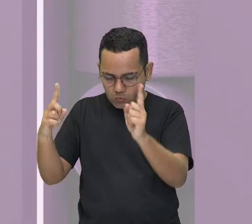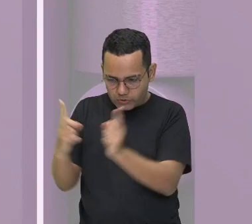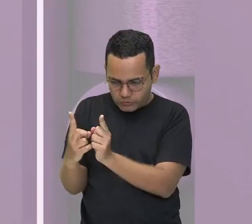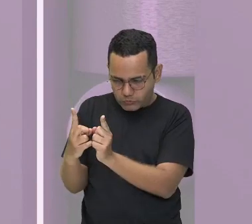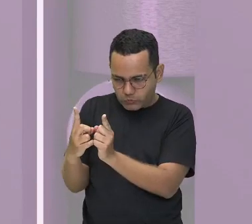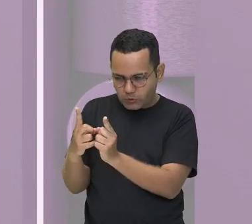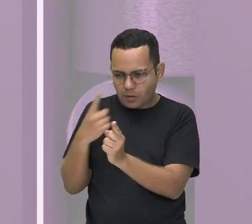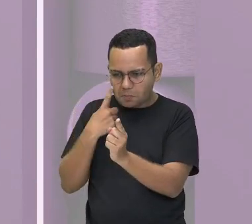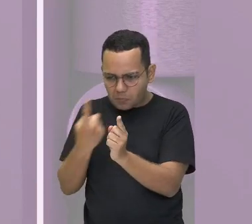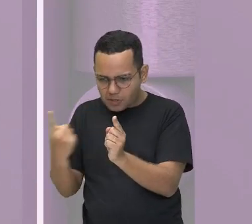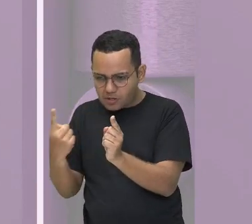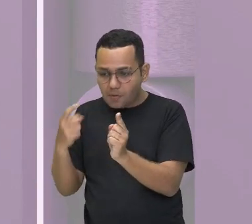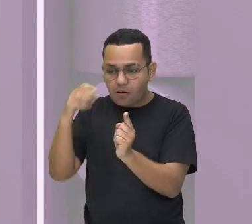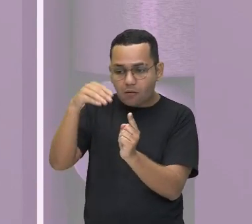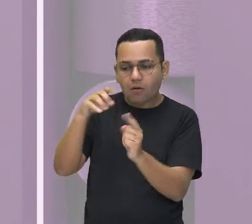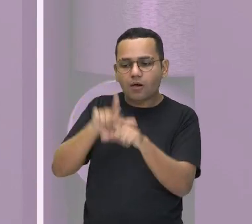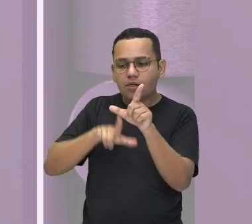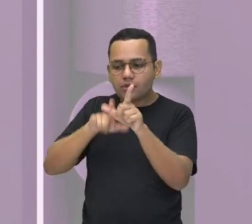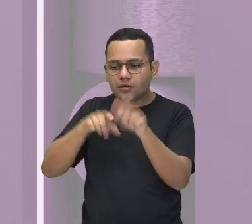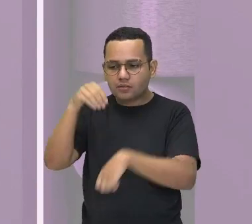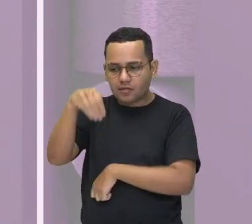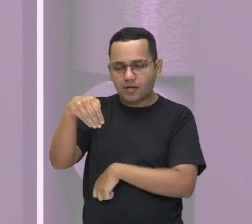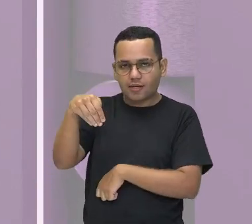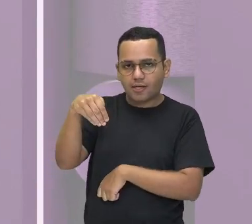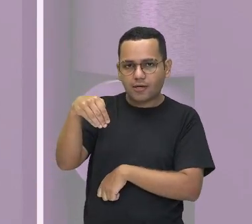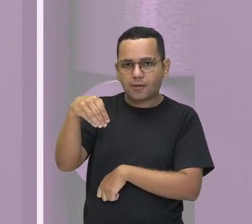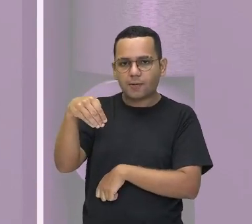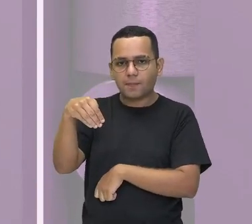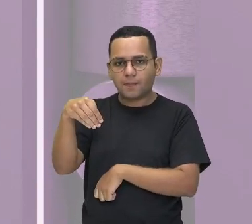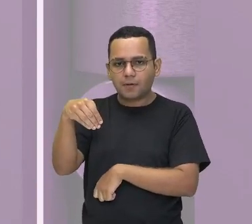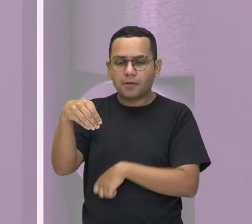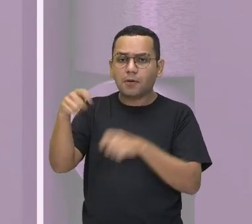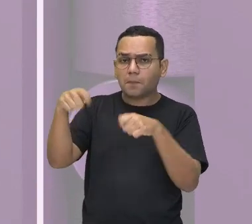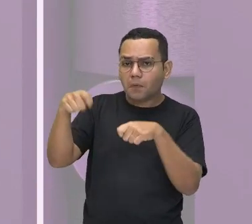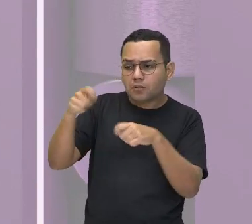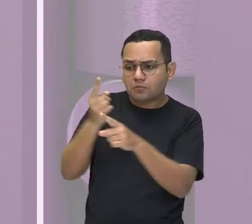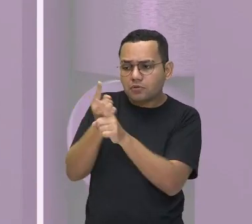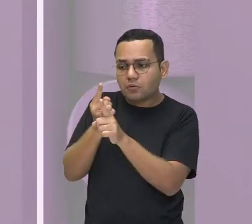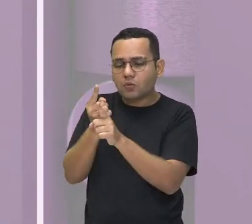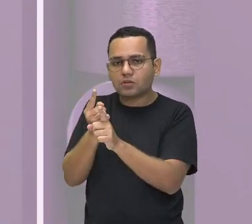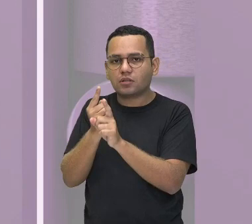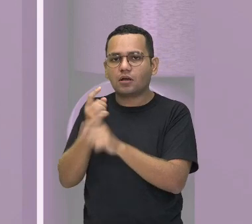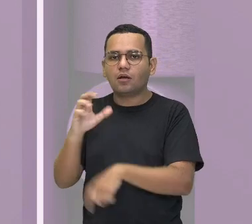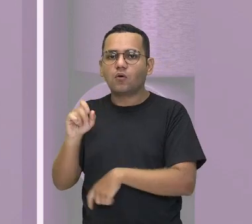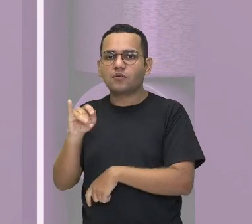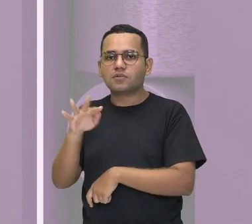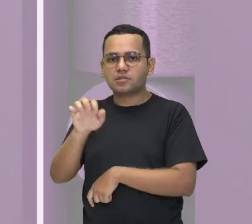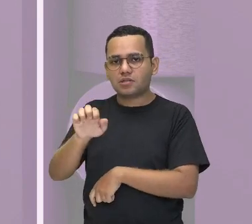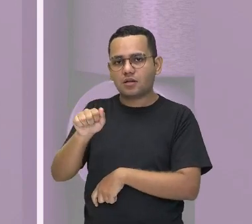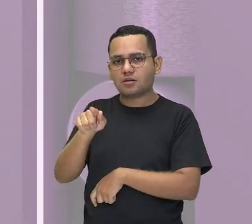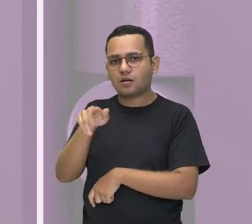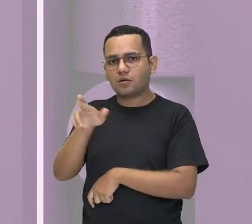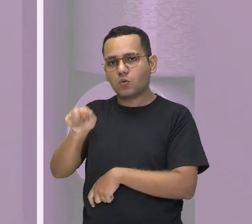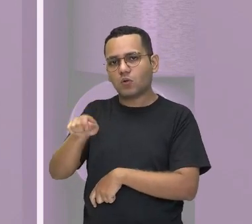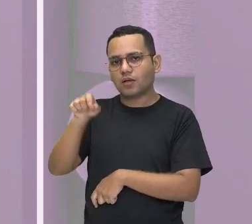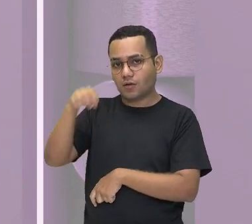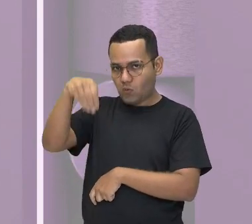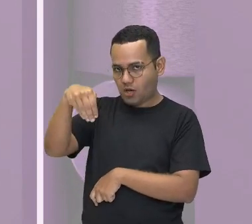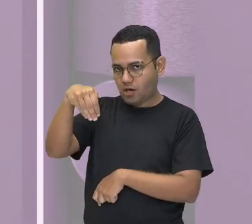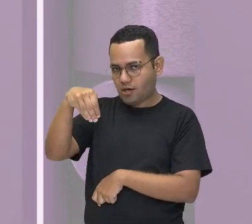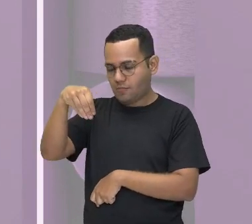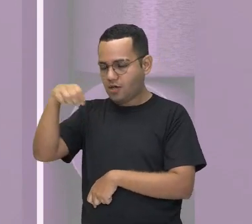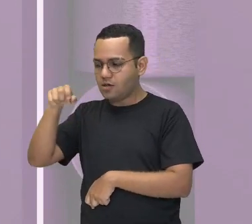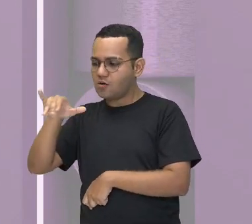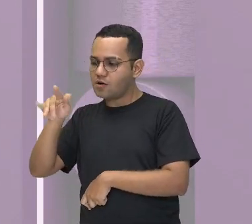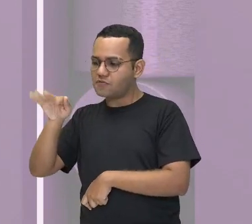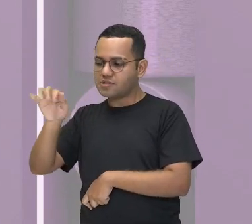já ali identificar quem são os coeficientes. Tanto o coeficiente angular, como também o coeficiente linear,